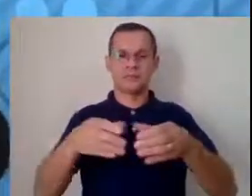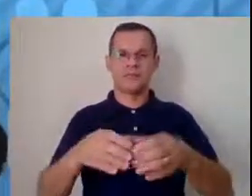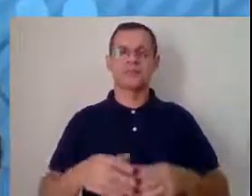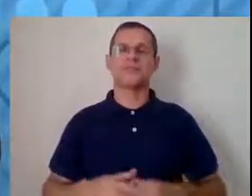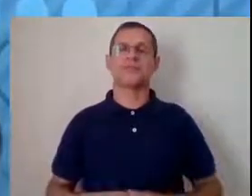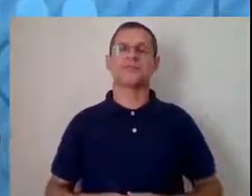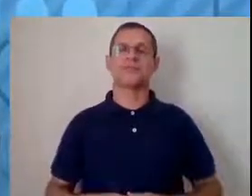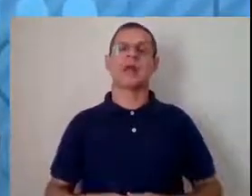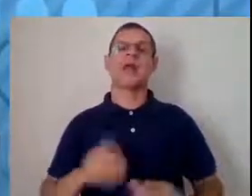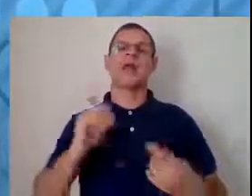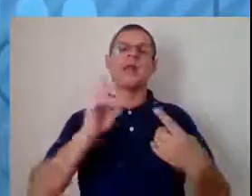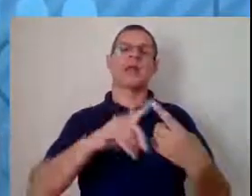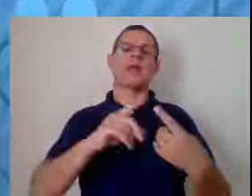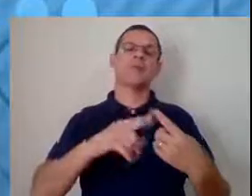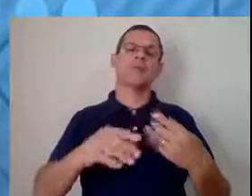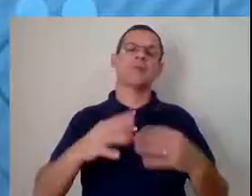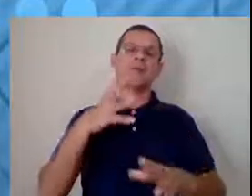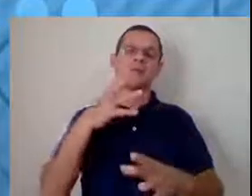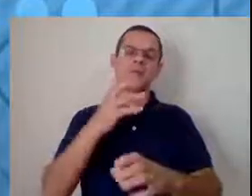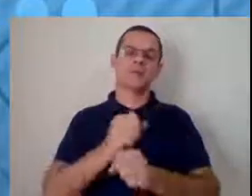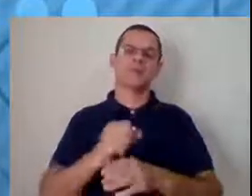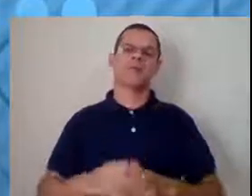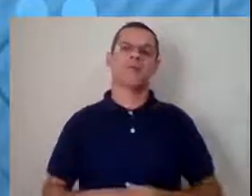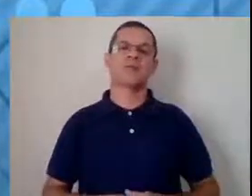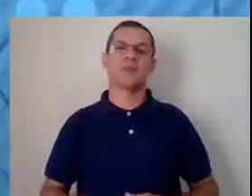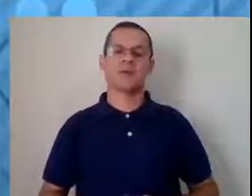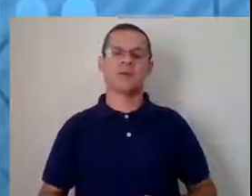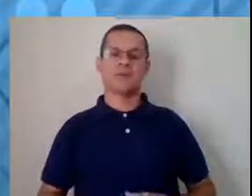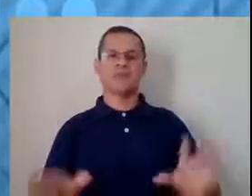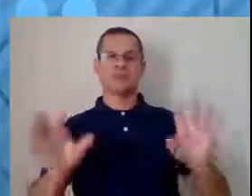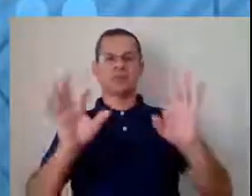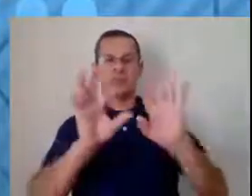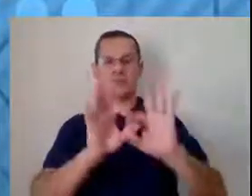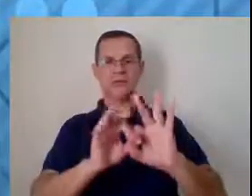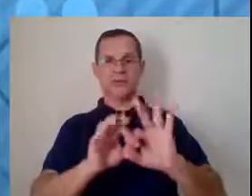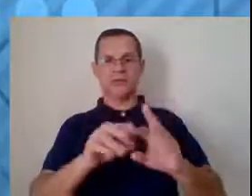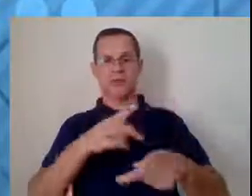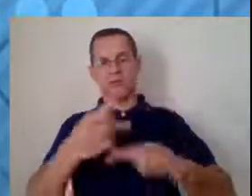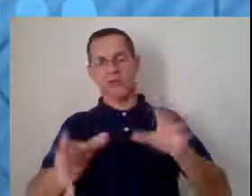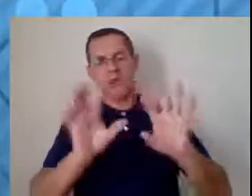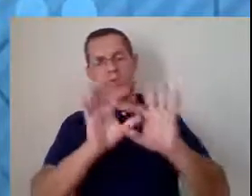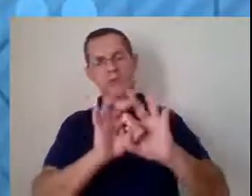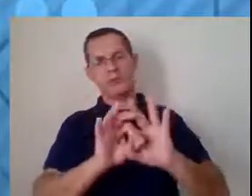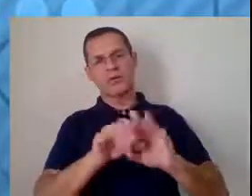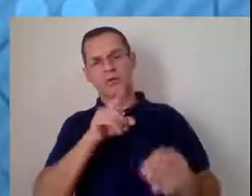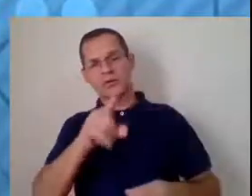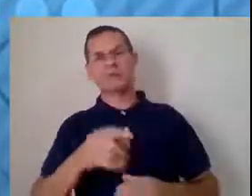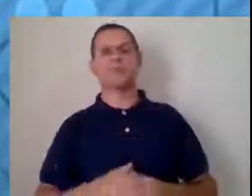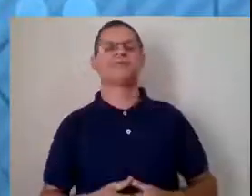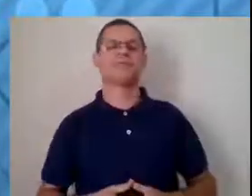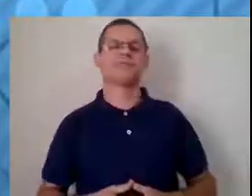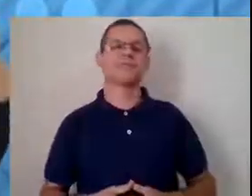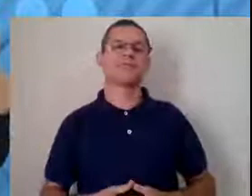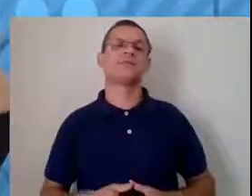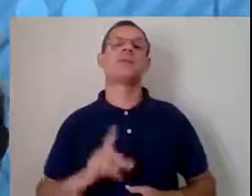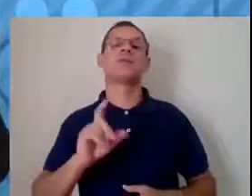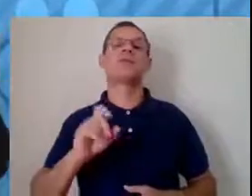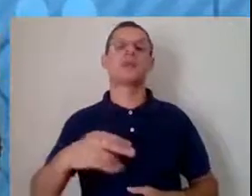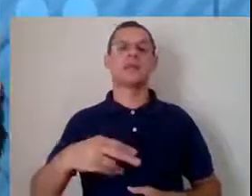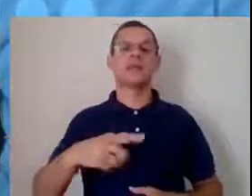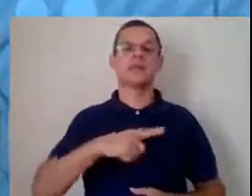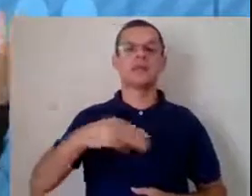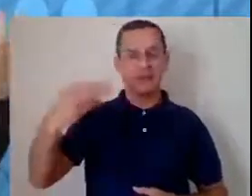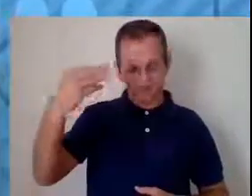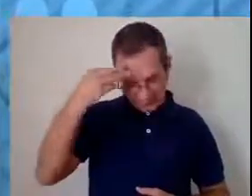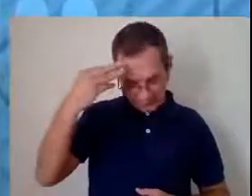tá? A primeira operação é união. Quando eu falo união para vocês, o que vem